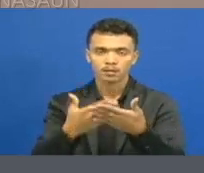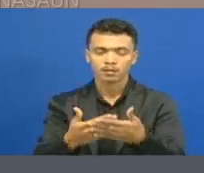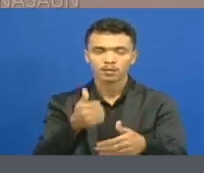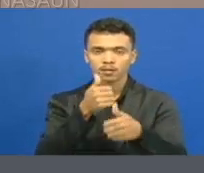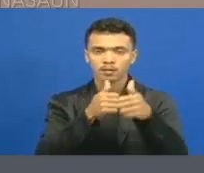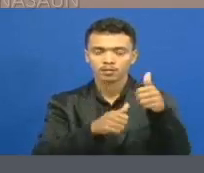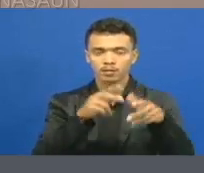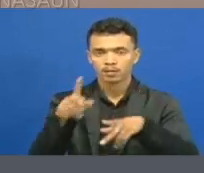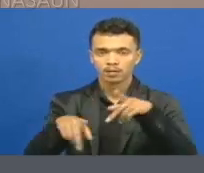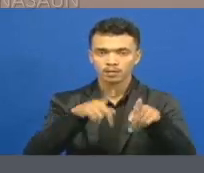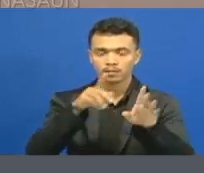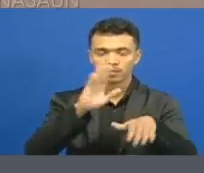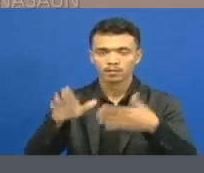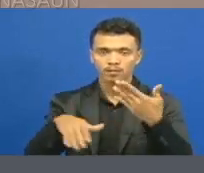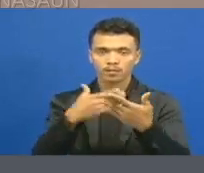ilhe mani manau.